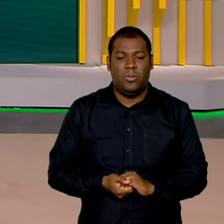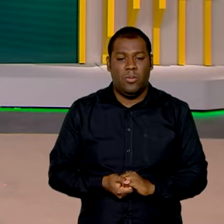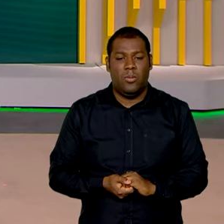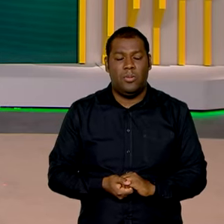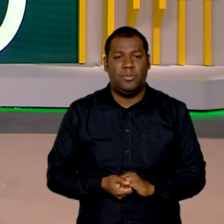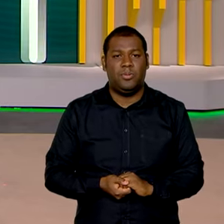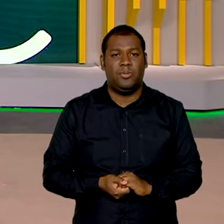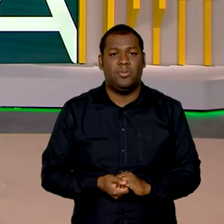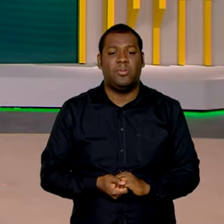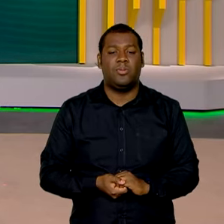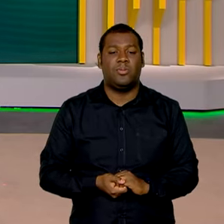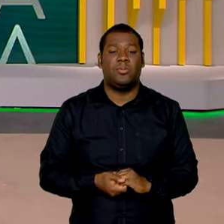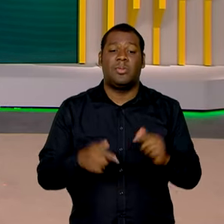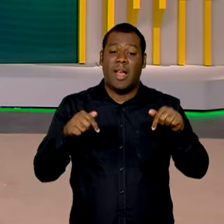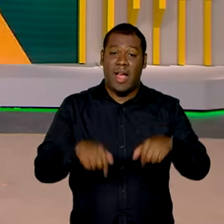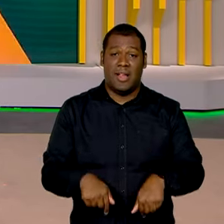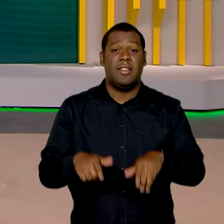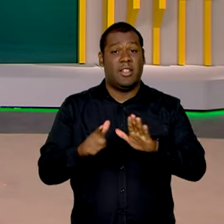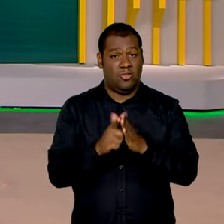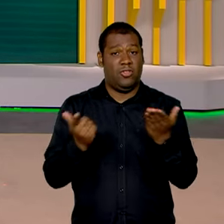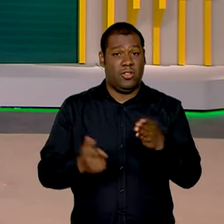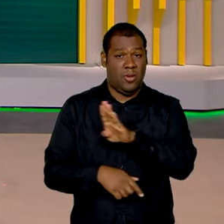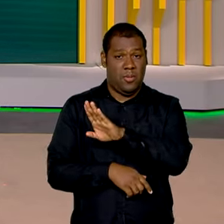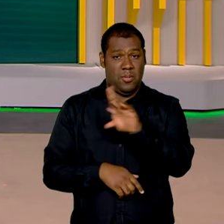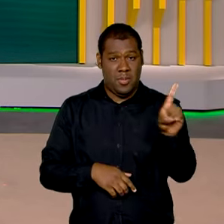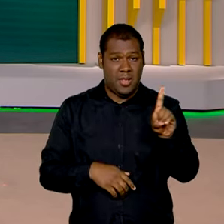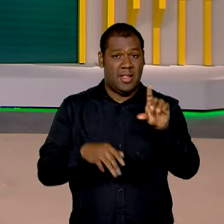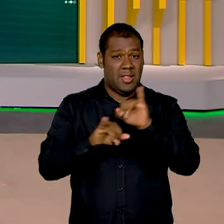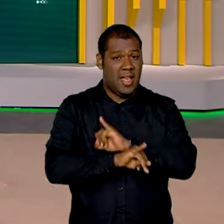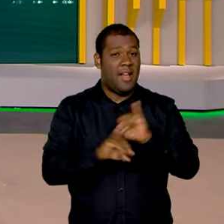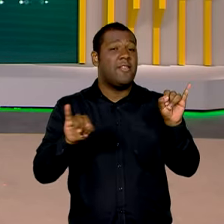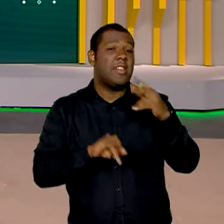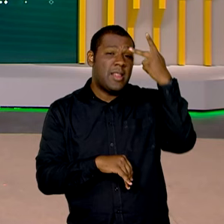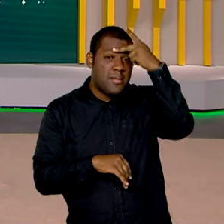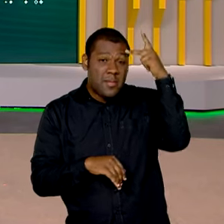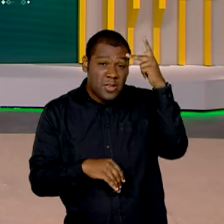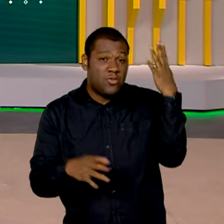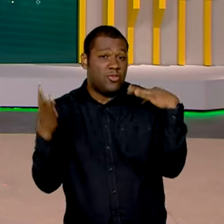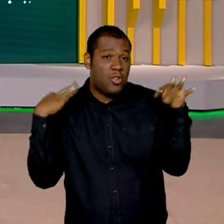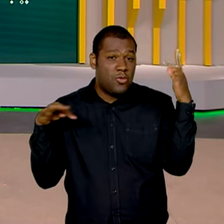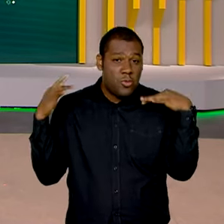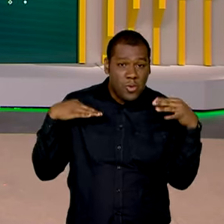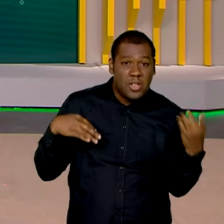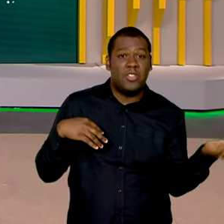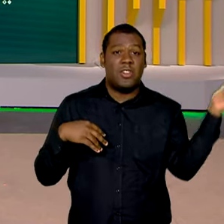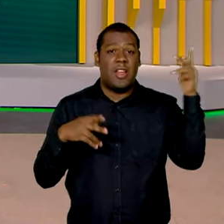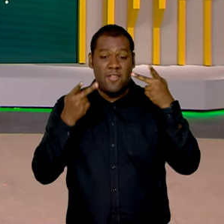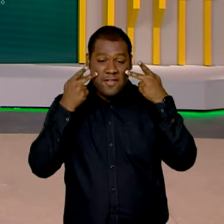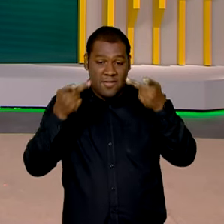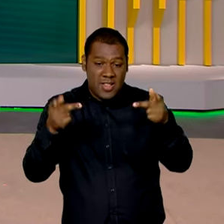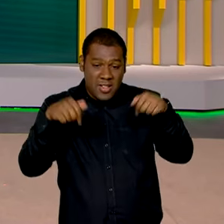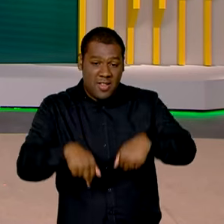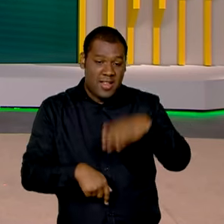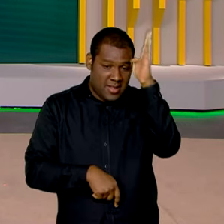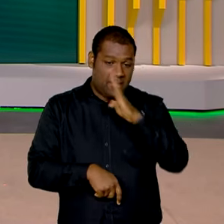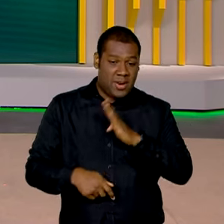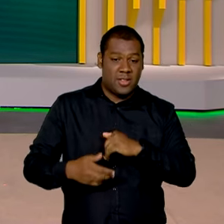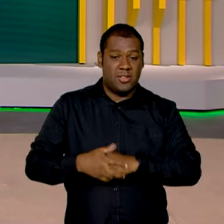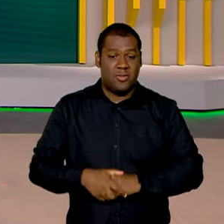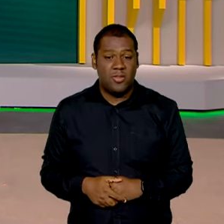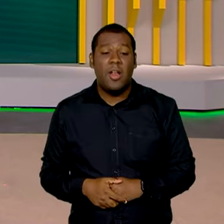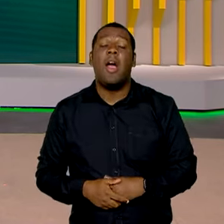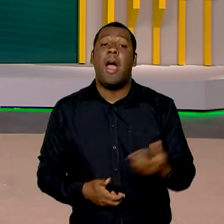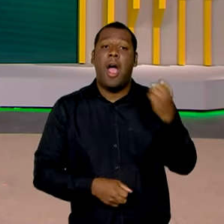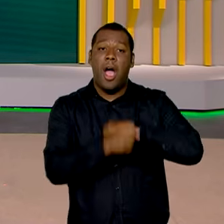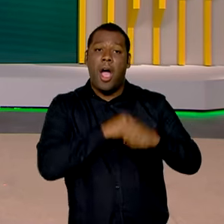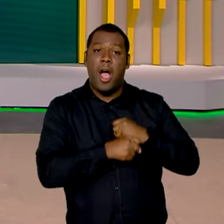E como a gente vem divulgando aqui no Brasil em Dia, os números de turistas estrangeiros e de recursos injetados na economia foram recordes